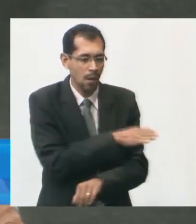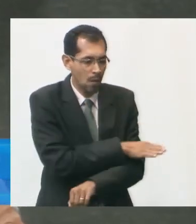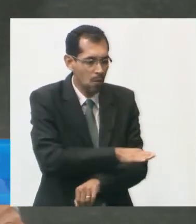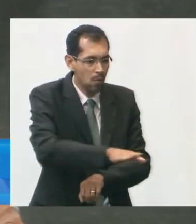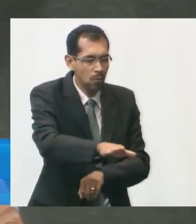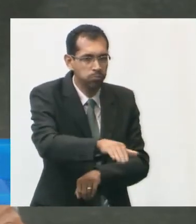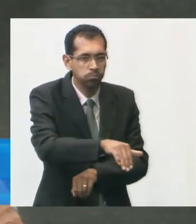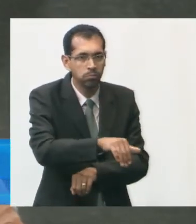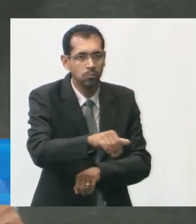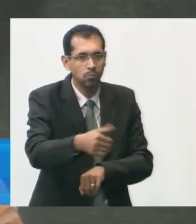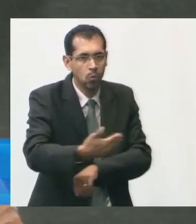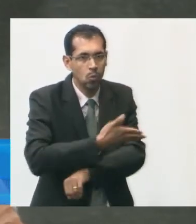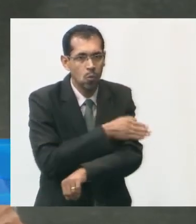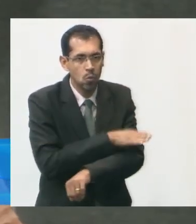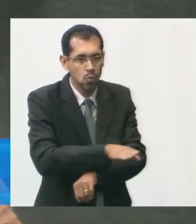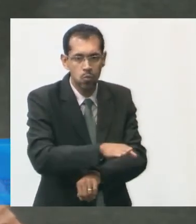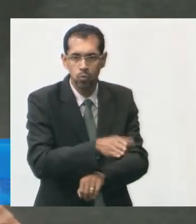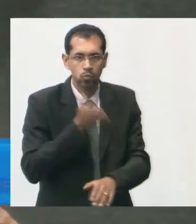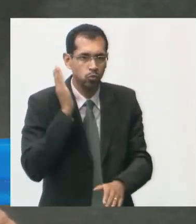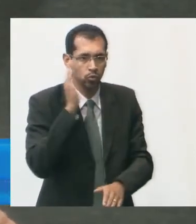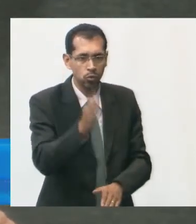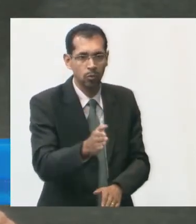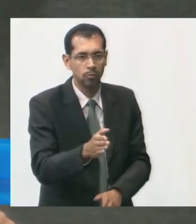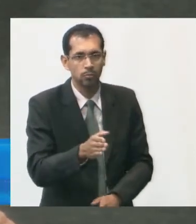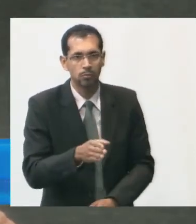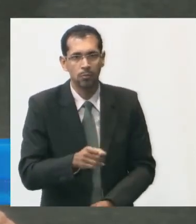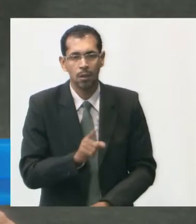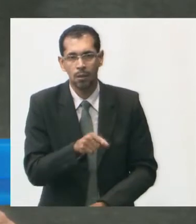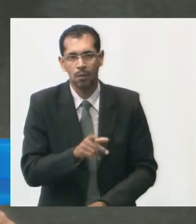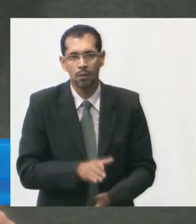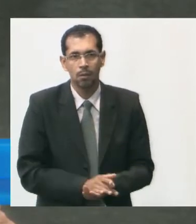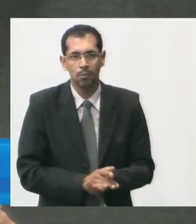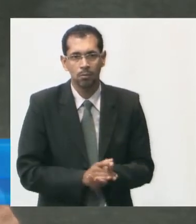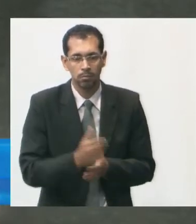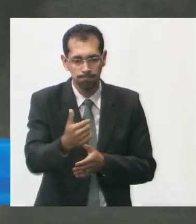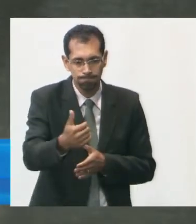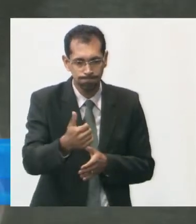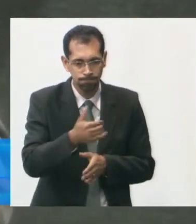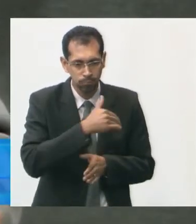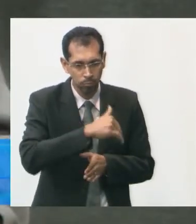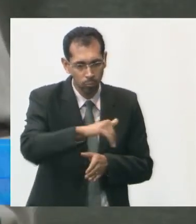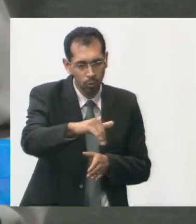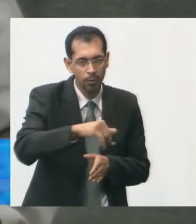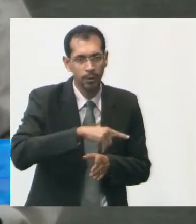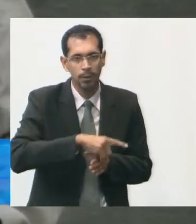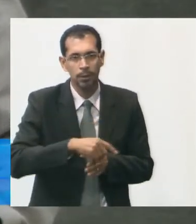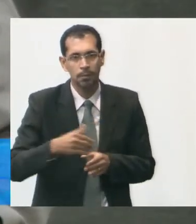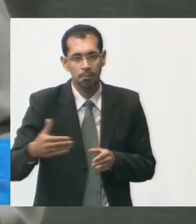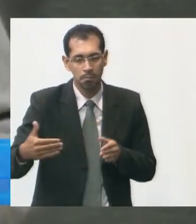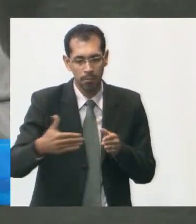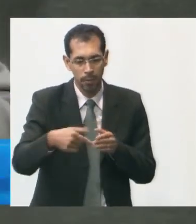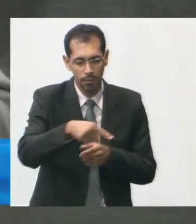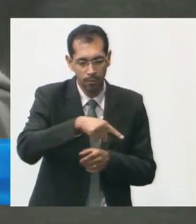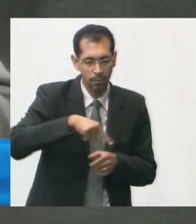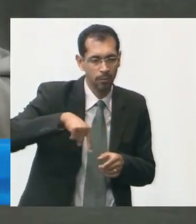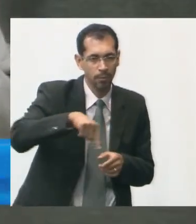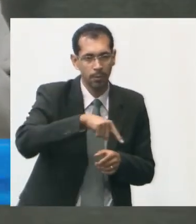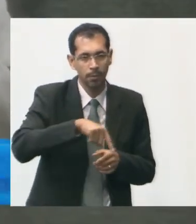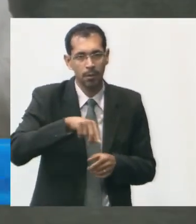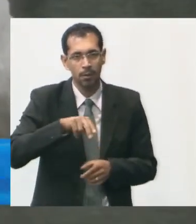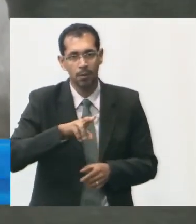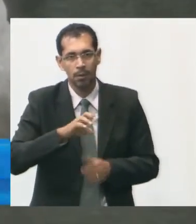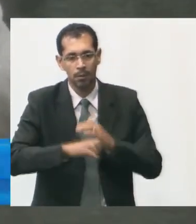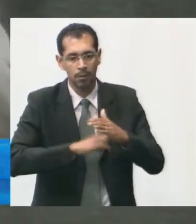na entrada do bairro Tararé, no trecho entre a Leitão da Silva e a rotatória da Unimed. E